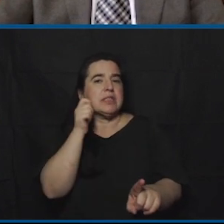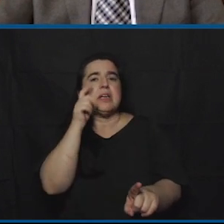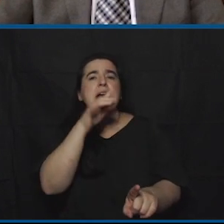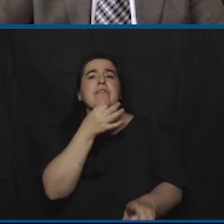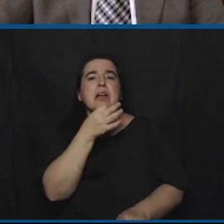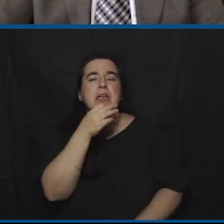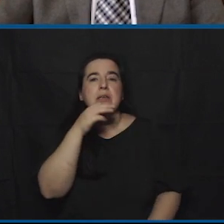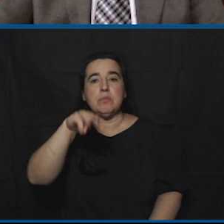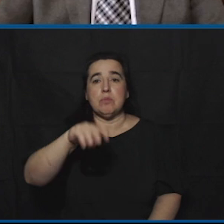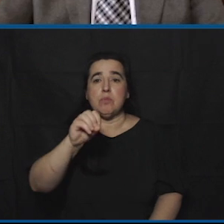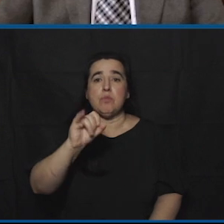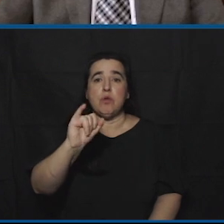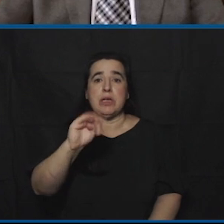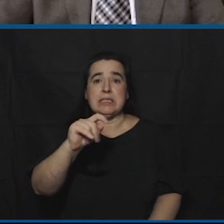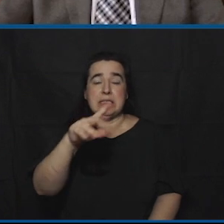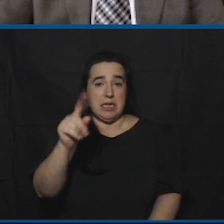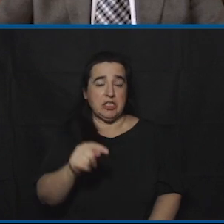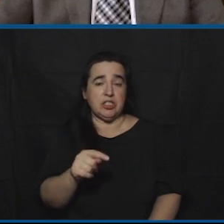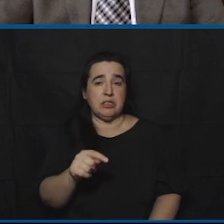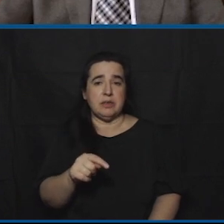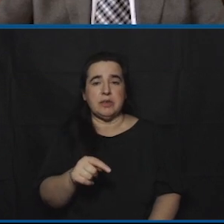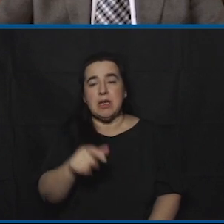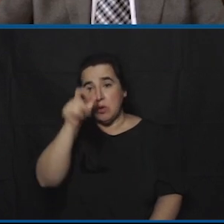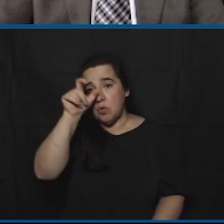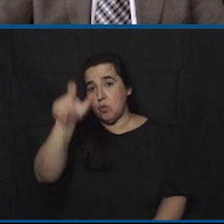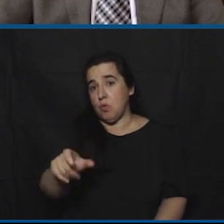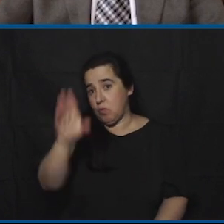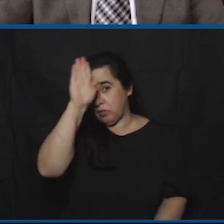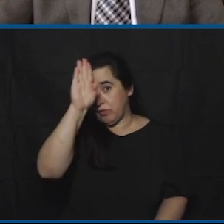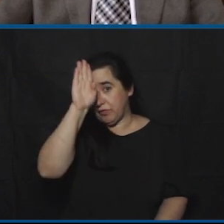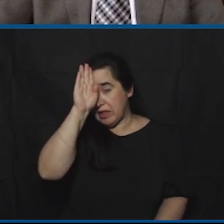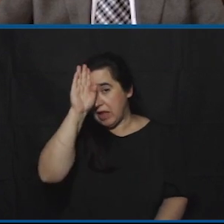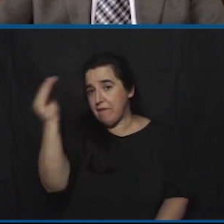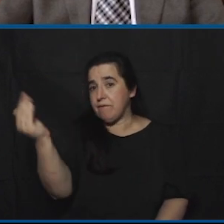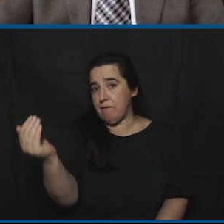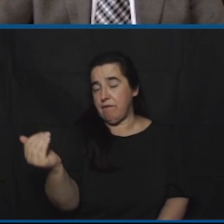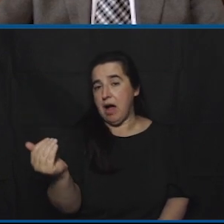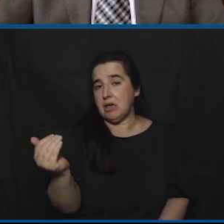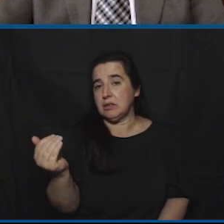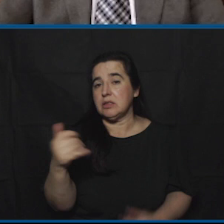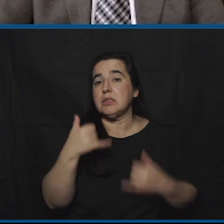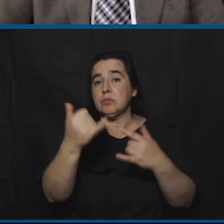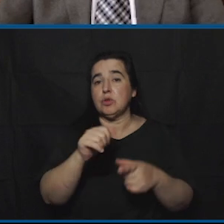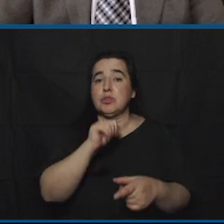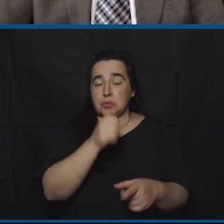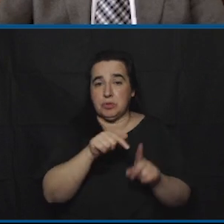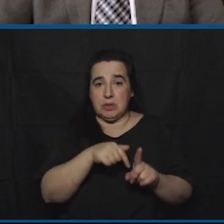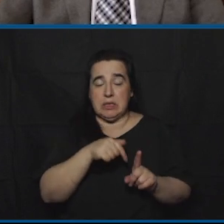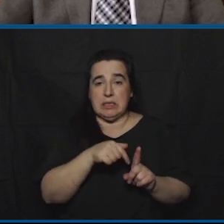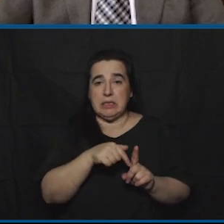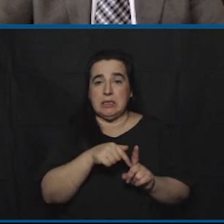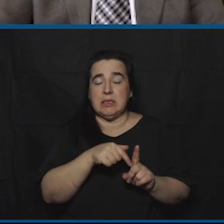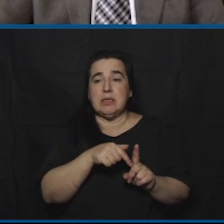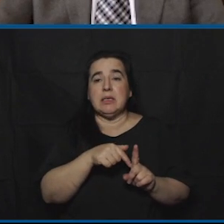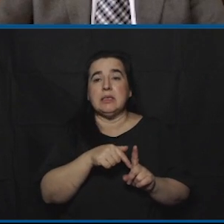aqui de um profeta que viria após ele e que eles deveriam ouvi-lo. Mas quando